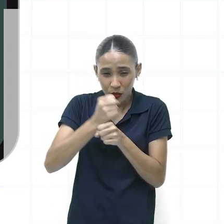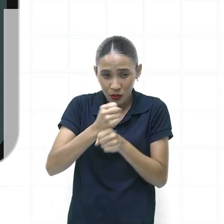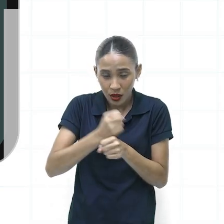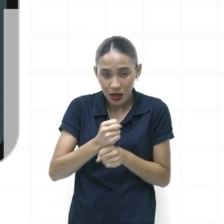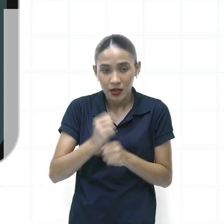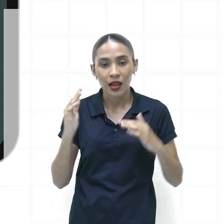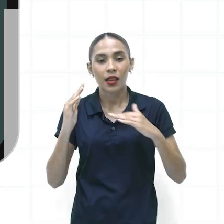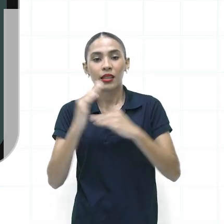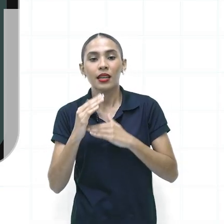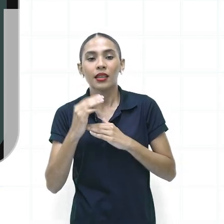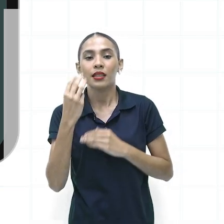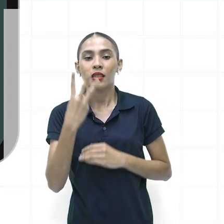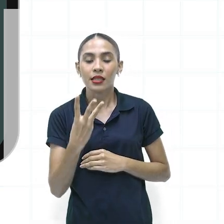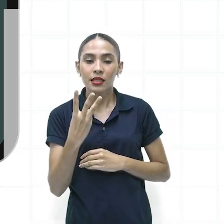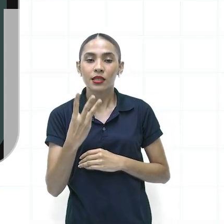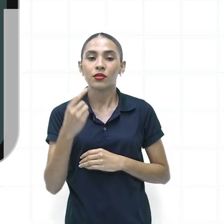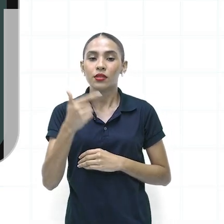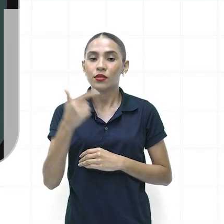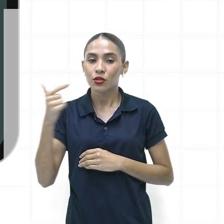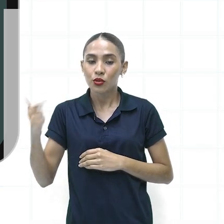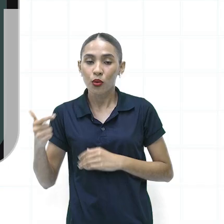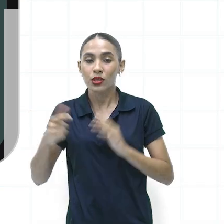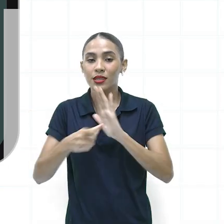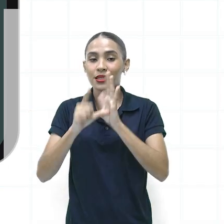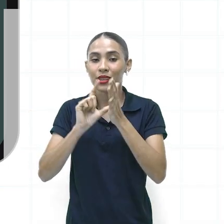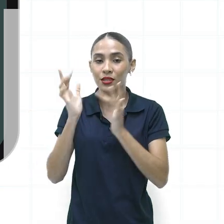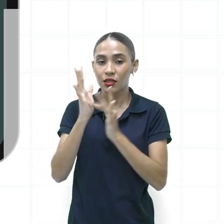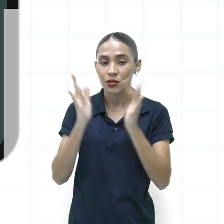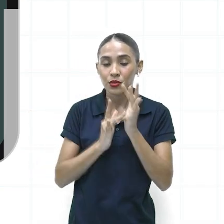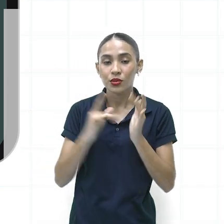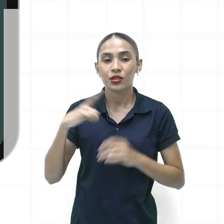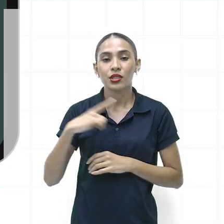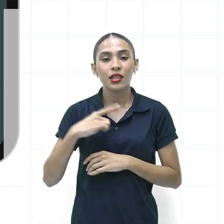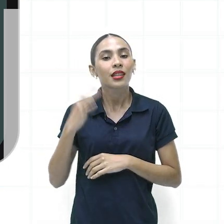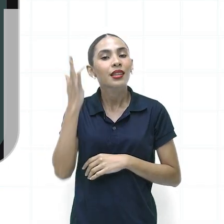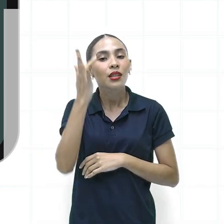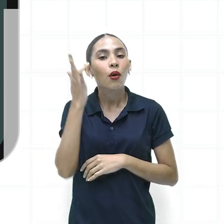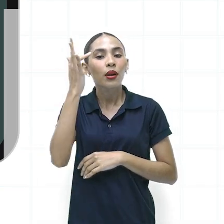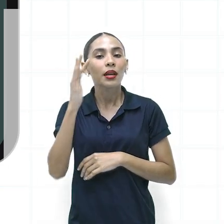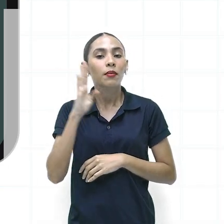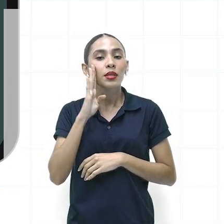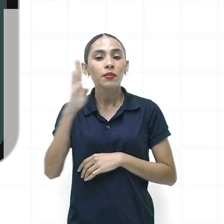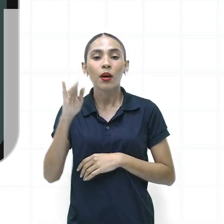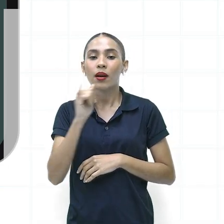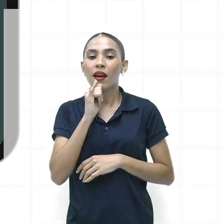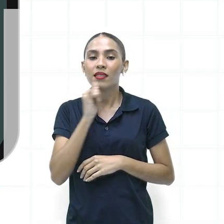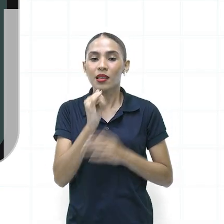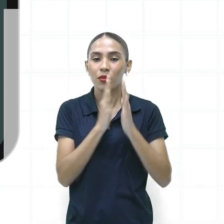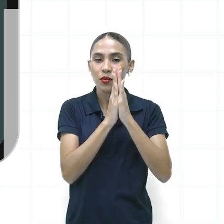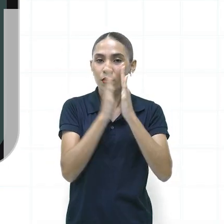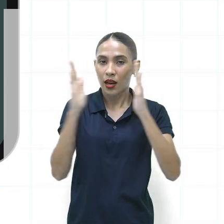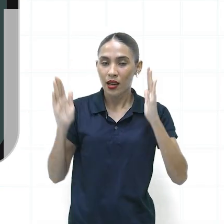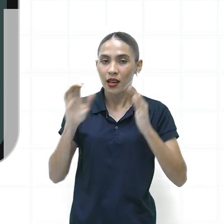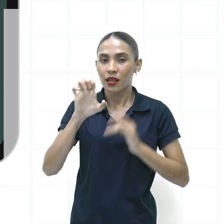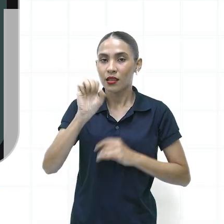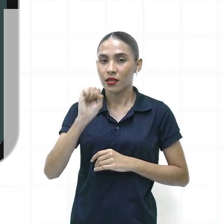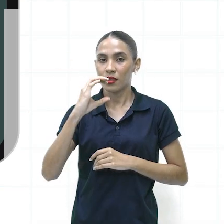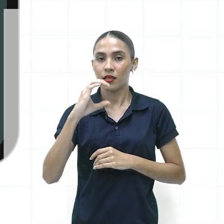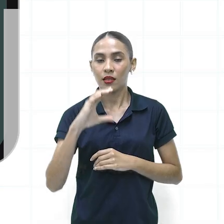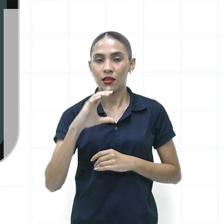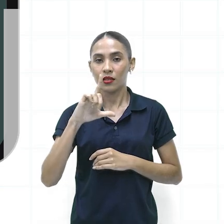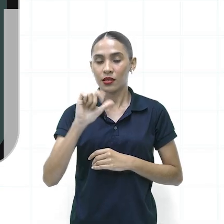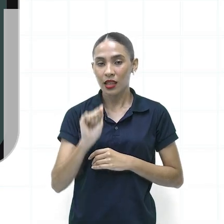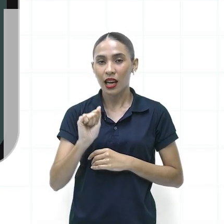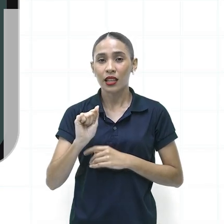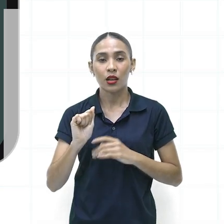384 a 322 a.C., ele tinha como na sua teoria aí, principal a escala Nature, né, onde